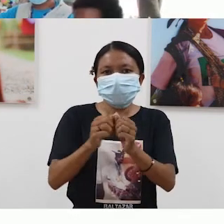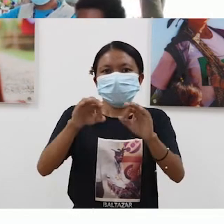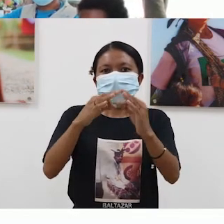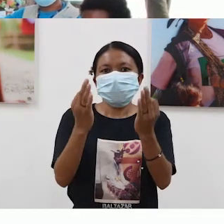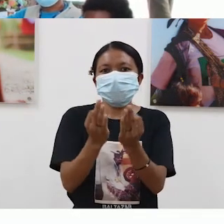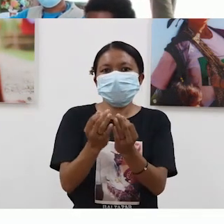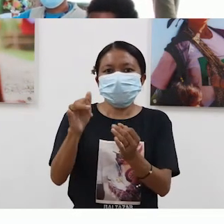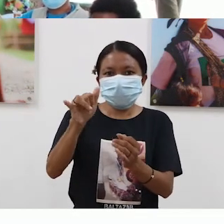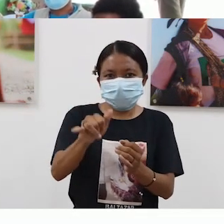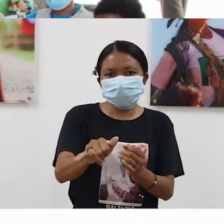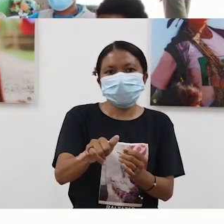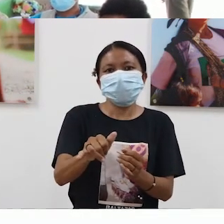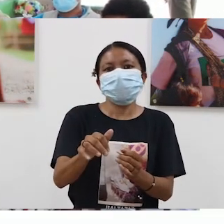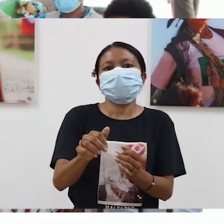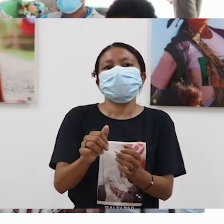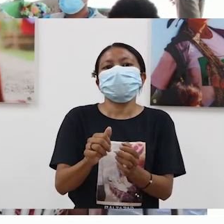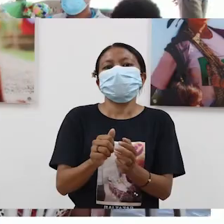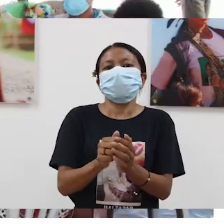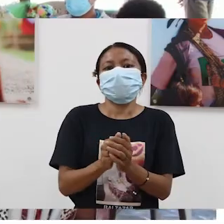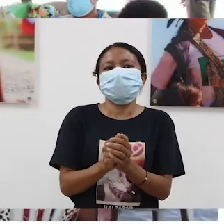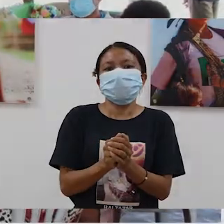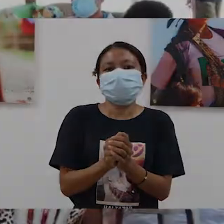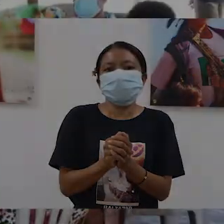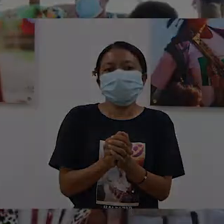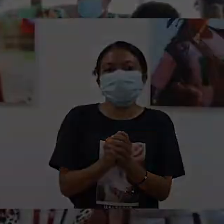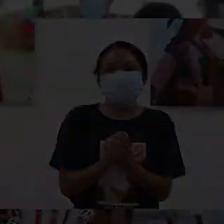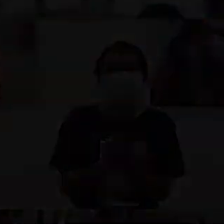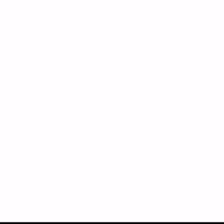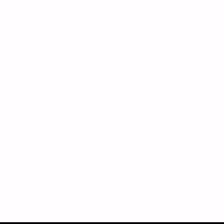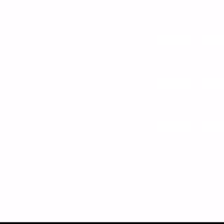edukasang, no prevensang violensia ho familia hirakne.